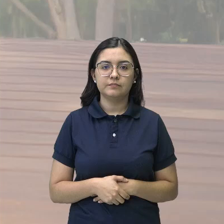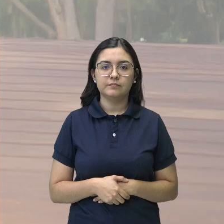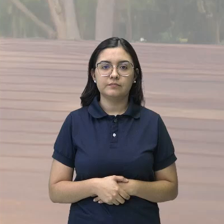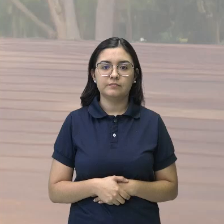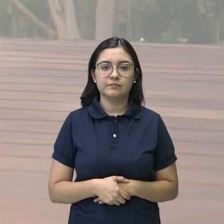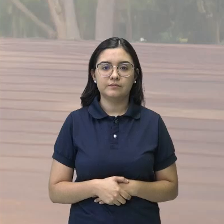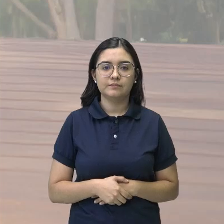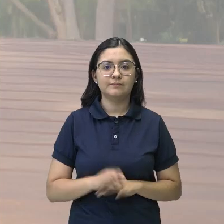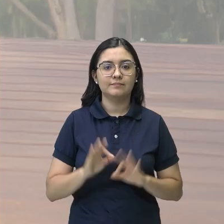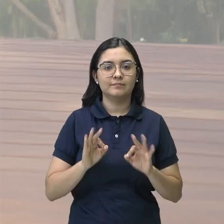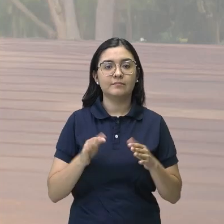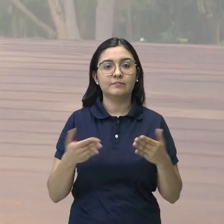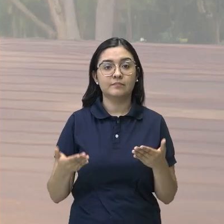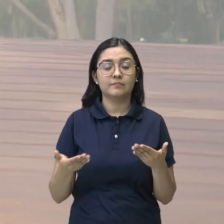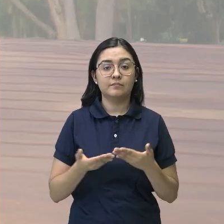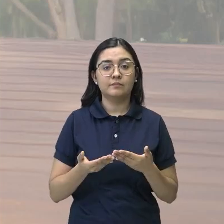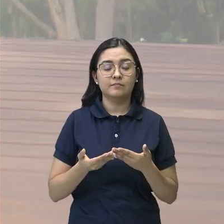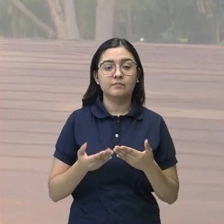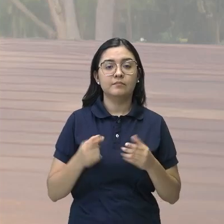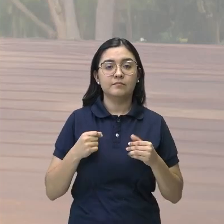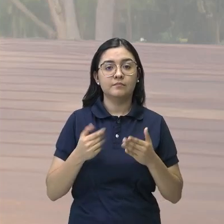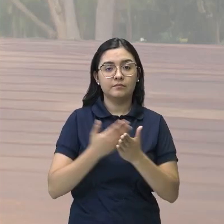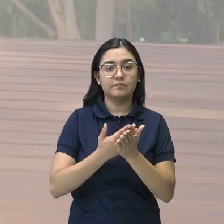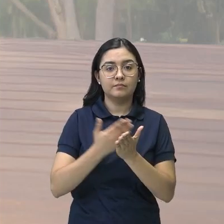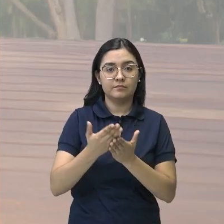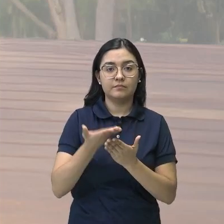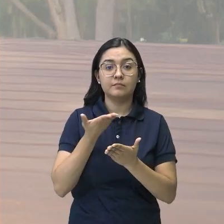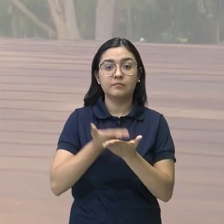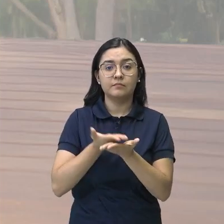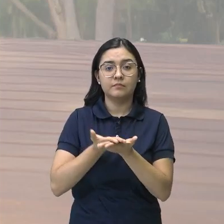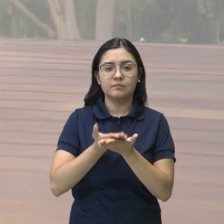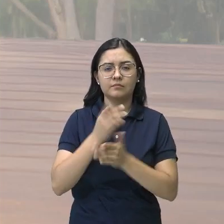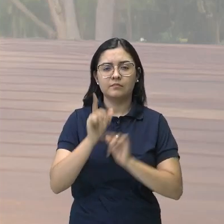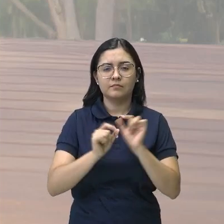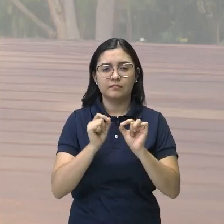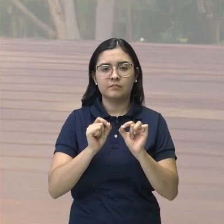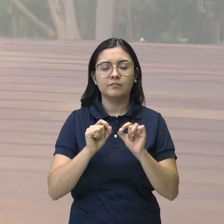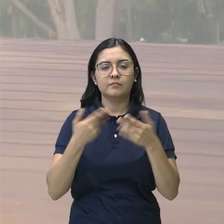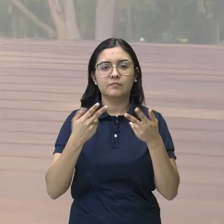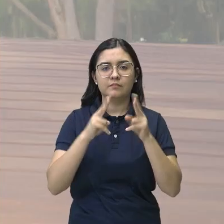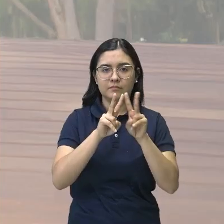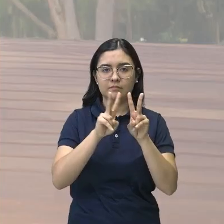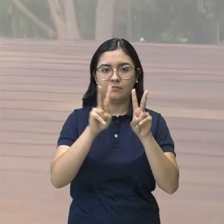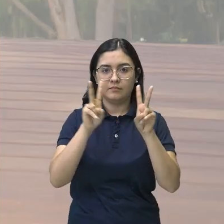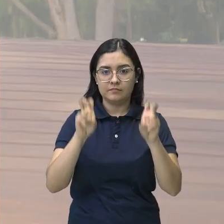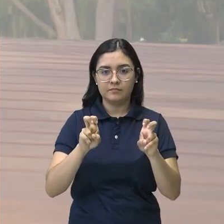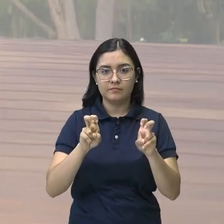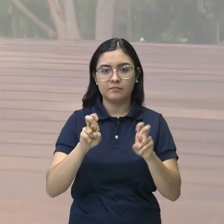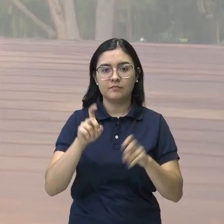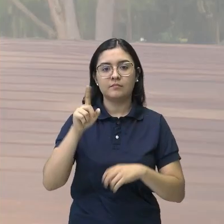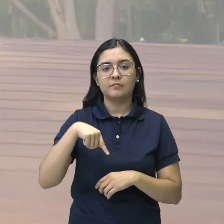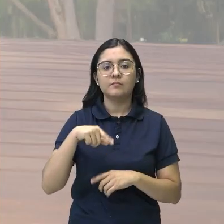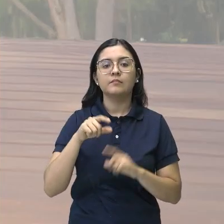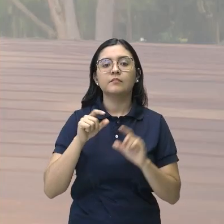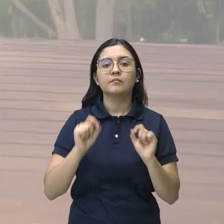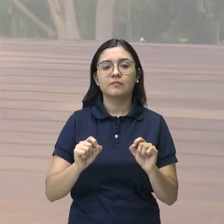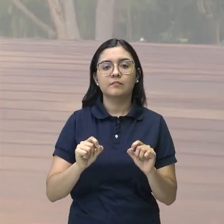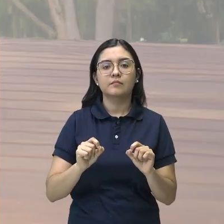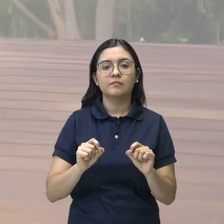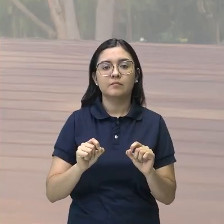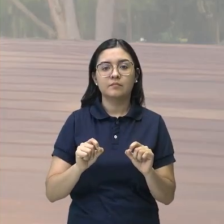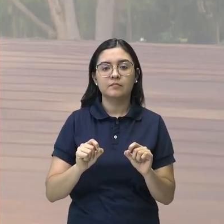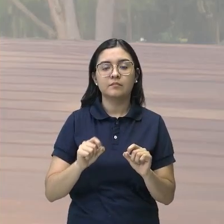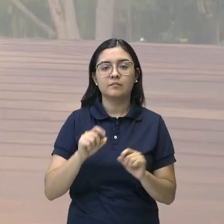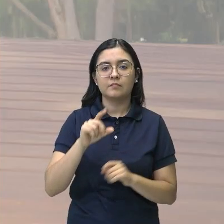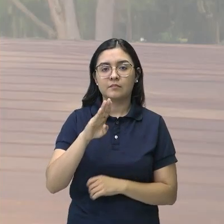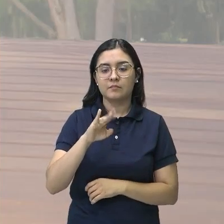Muito bem. Então, nesse momento, a gente vai iniciar a nossa aula. E o nosso tema, pessoal, olha só, nosso tema é sobre